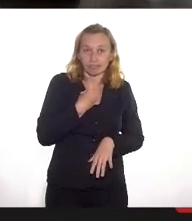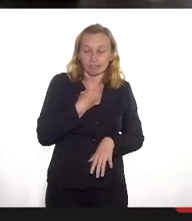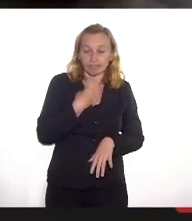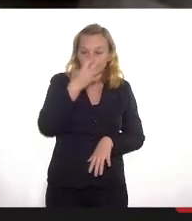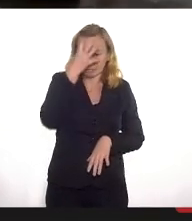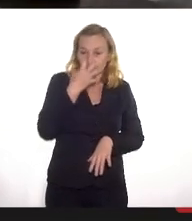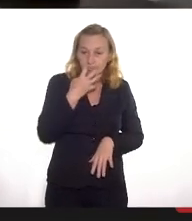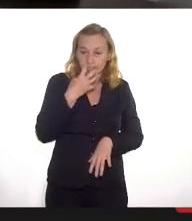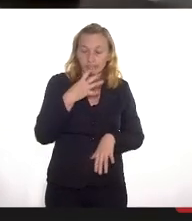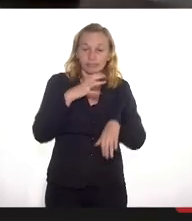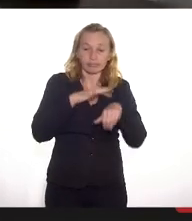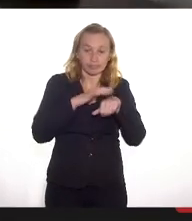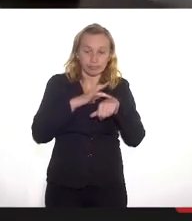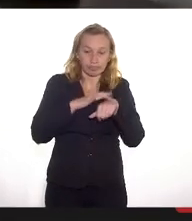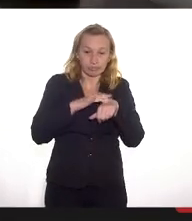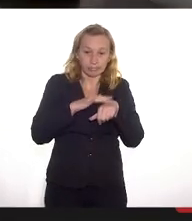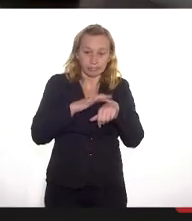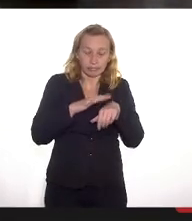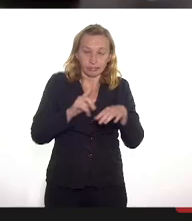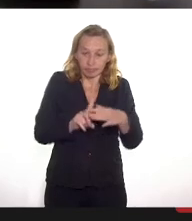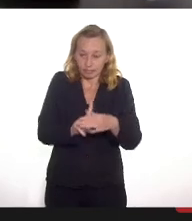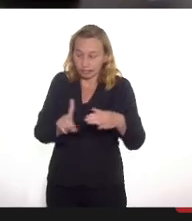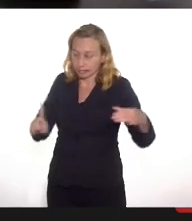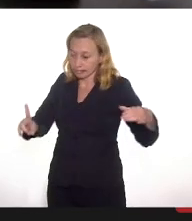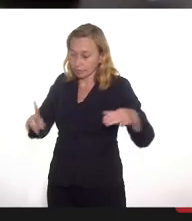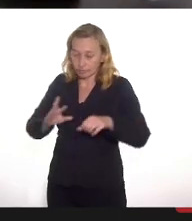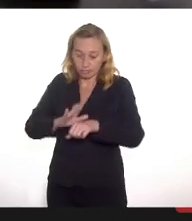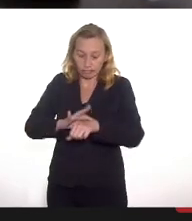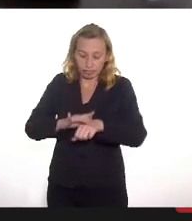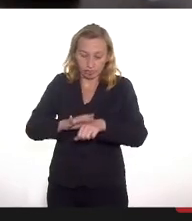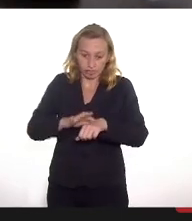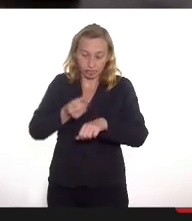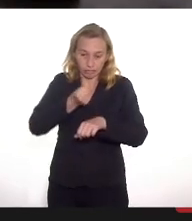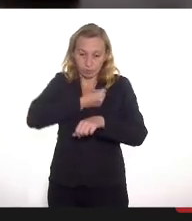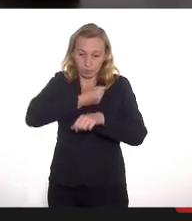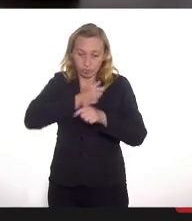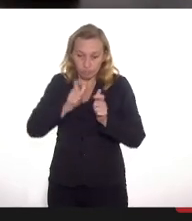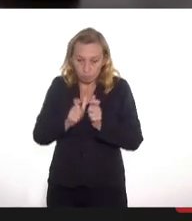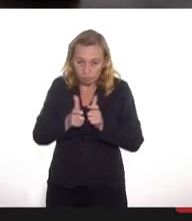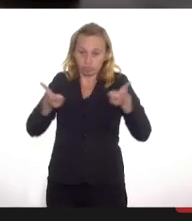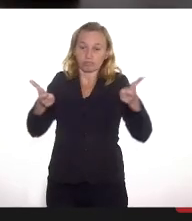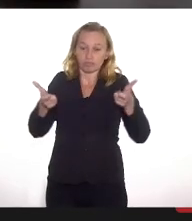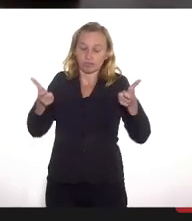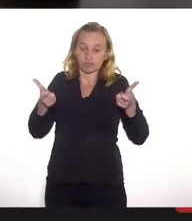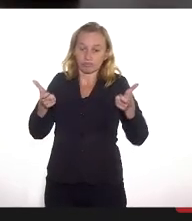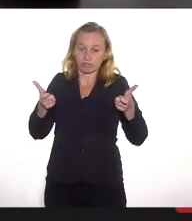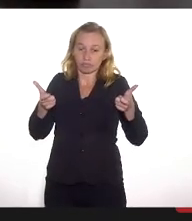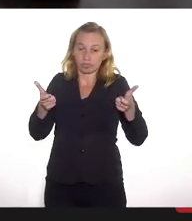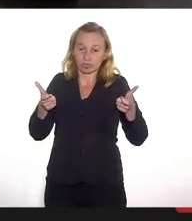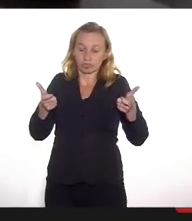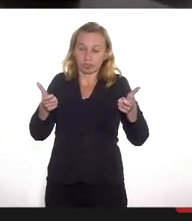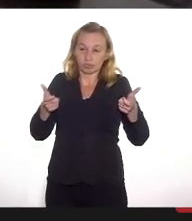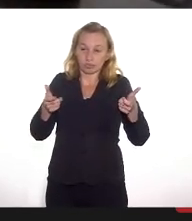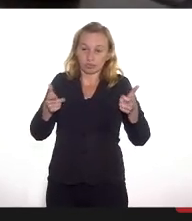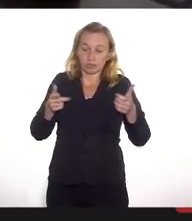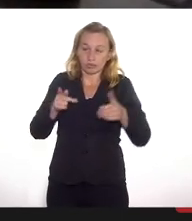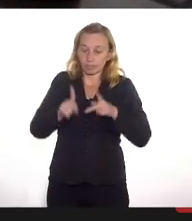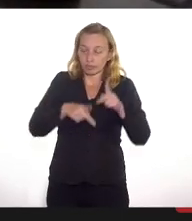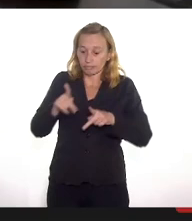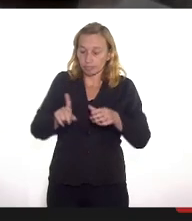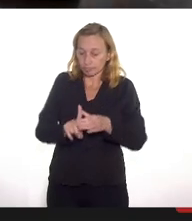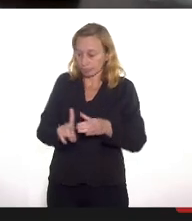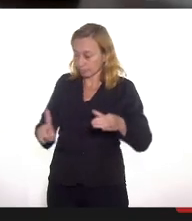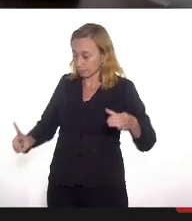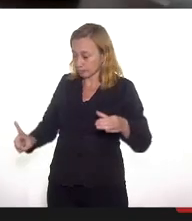ela se afasta quando a doença aguenta ela atende quando a doença começa de diminui a gente está agora presente numa um